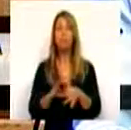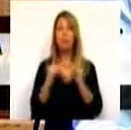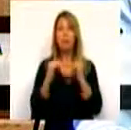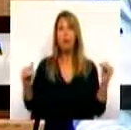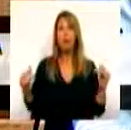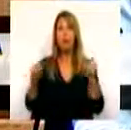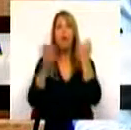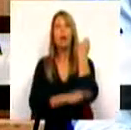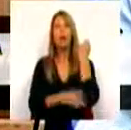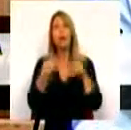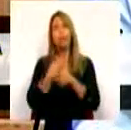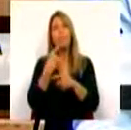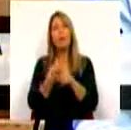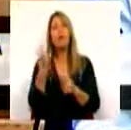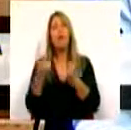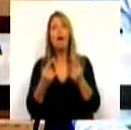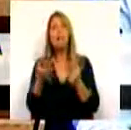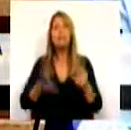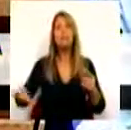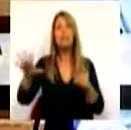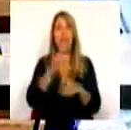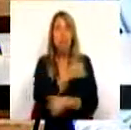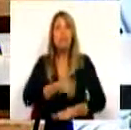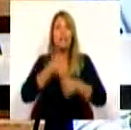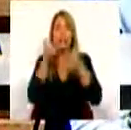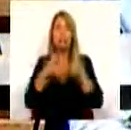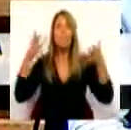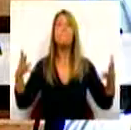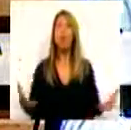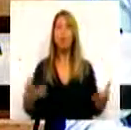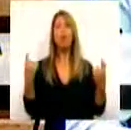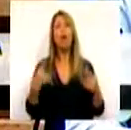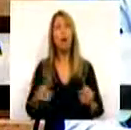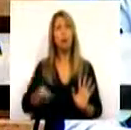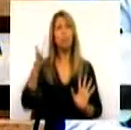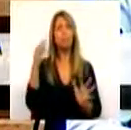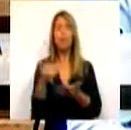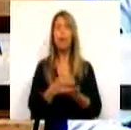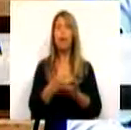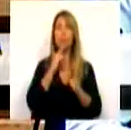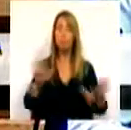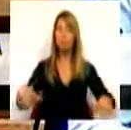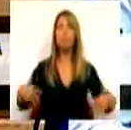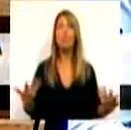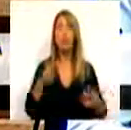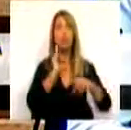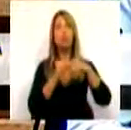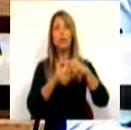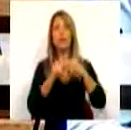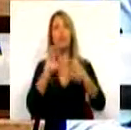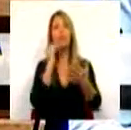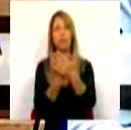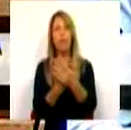vezes até mesmo à escala do bairro em cidades maiores, há aqui um conjunto de ganhos grandes que se podem obter no domínio do fim do